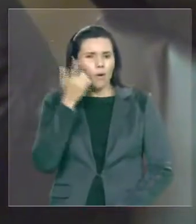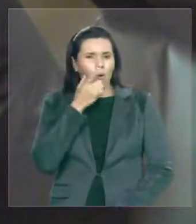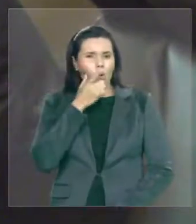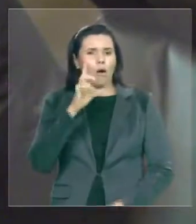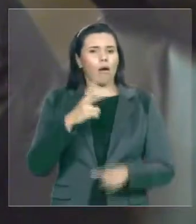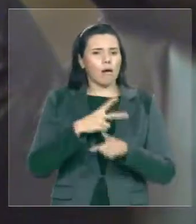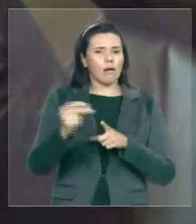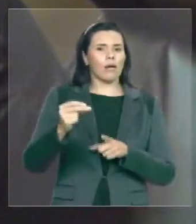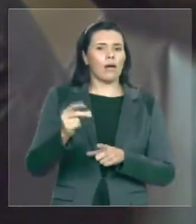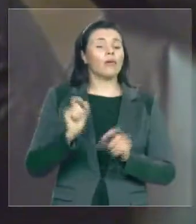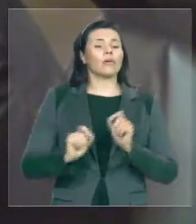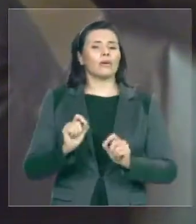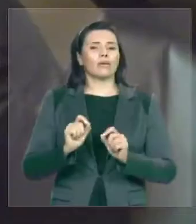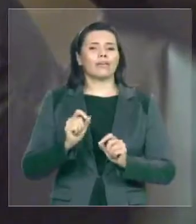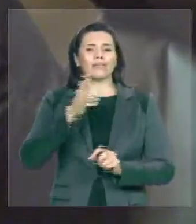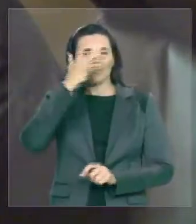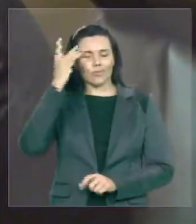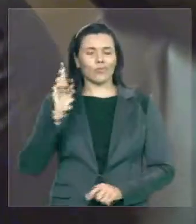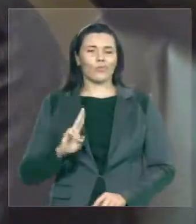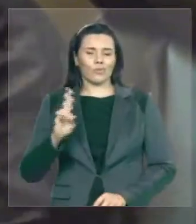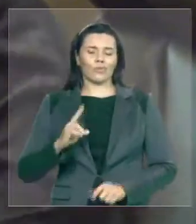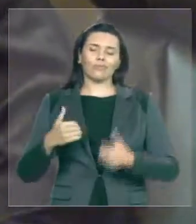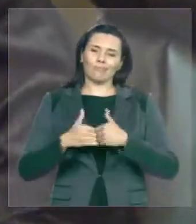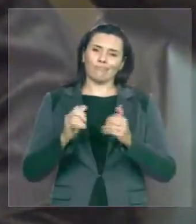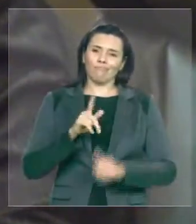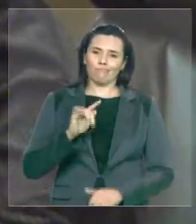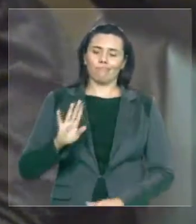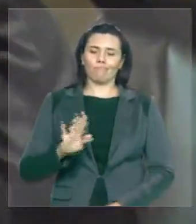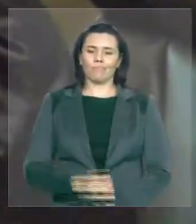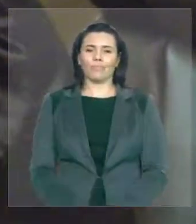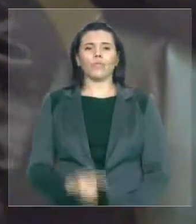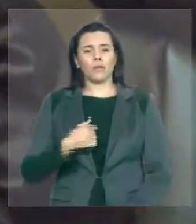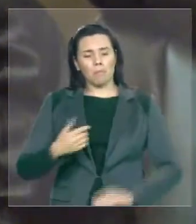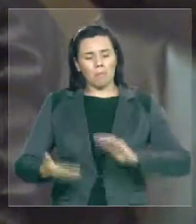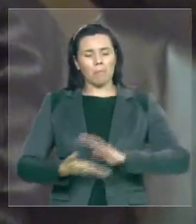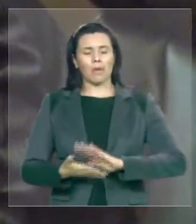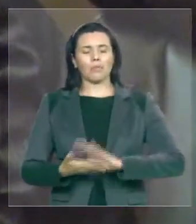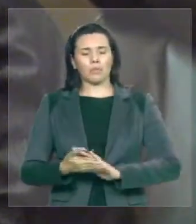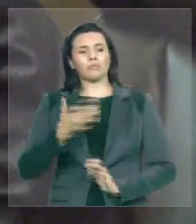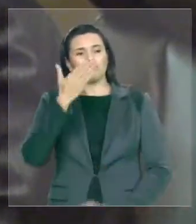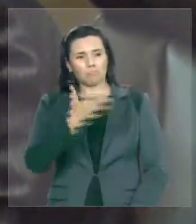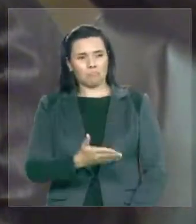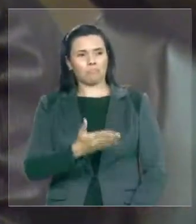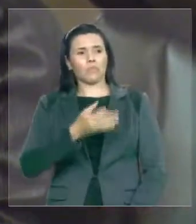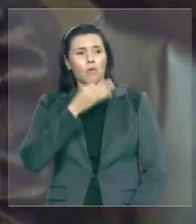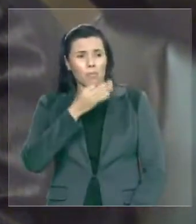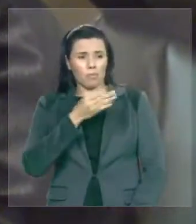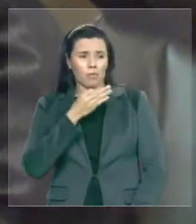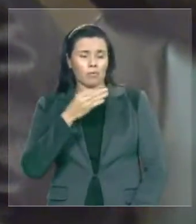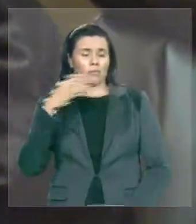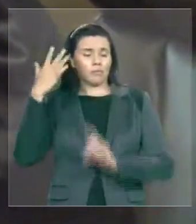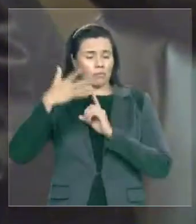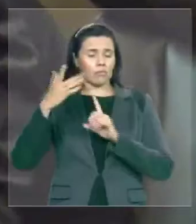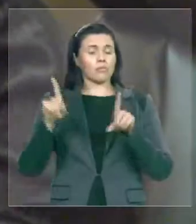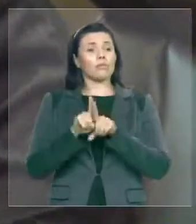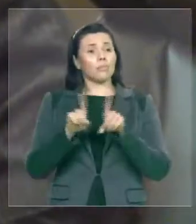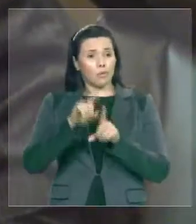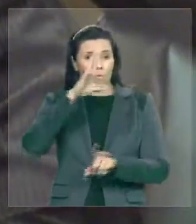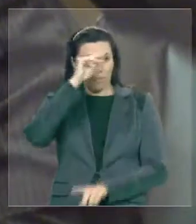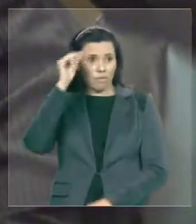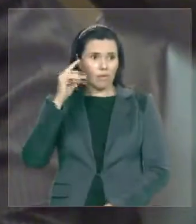o prefeito de São Luís pela coragem, Vossa Excelência também pelo pronunciamento muito